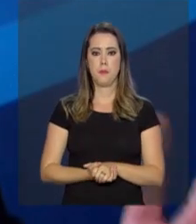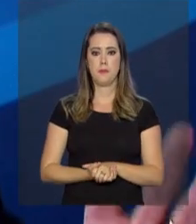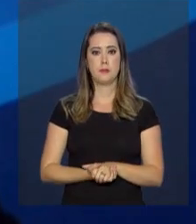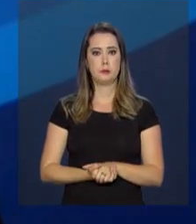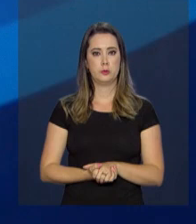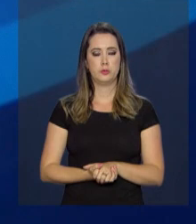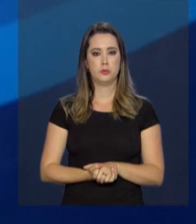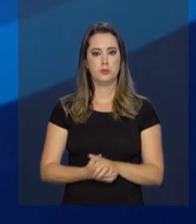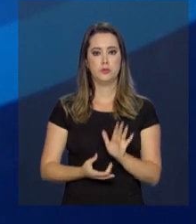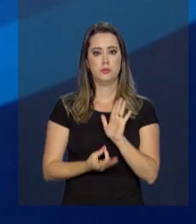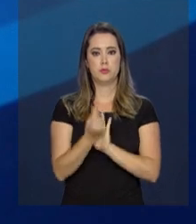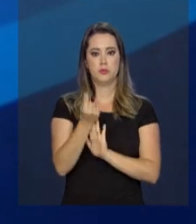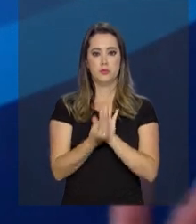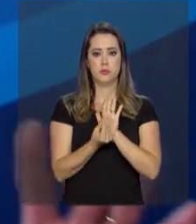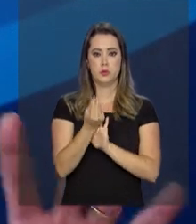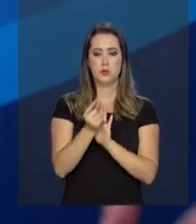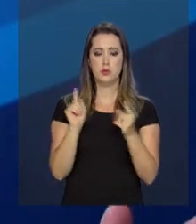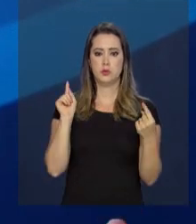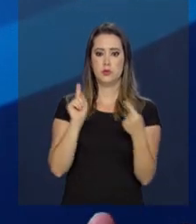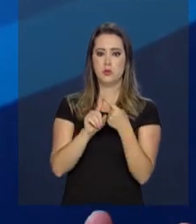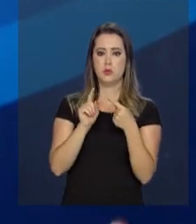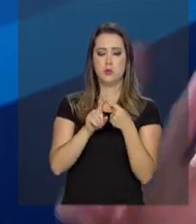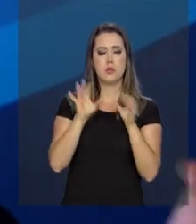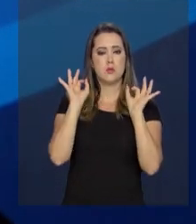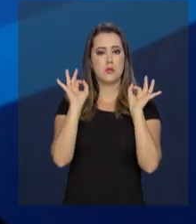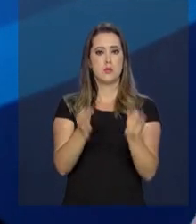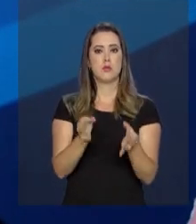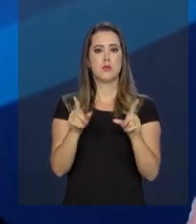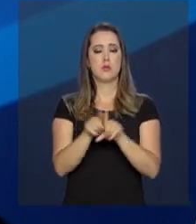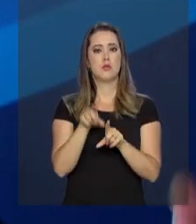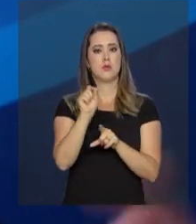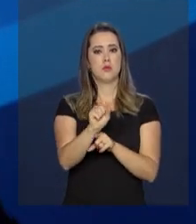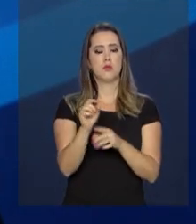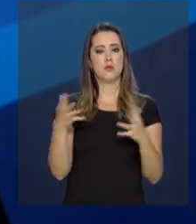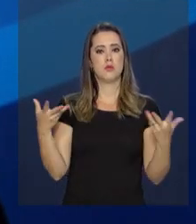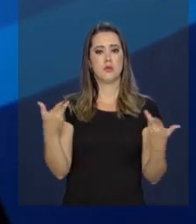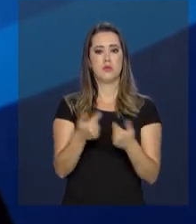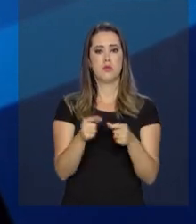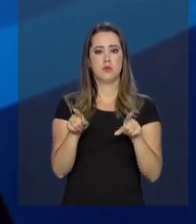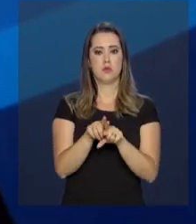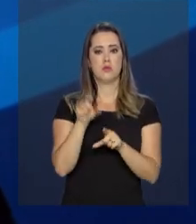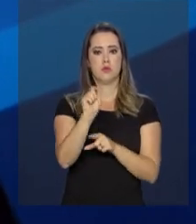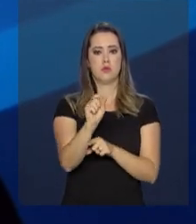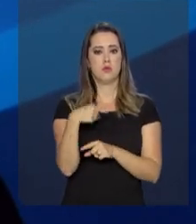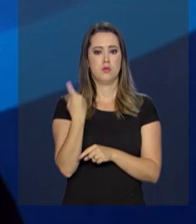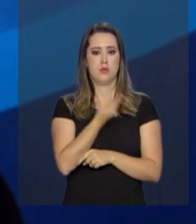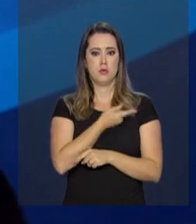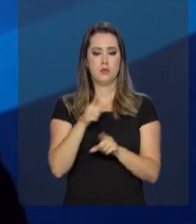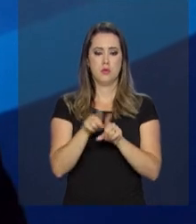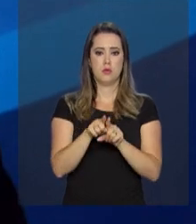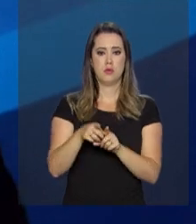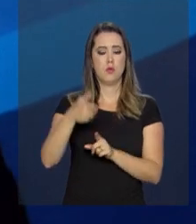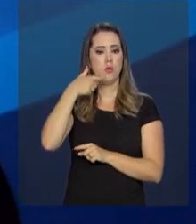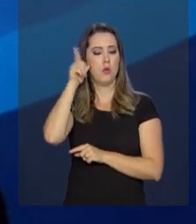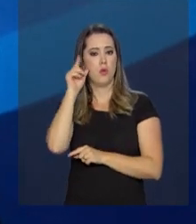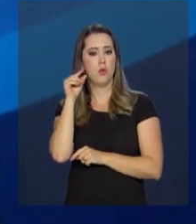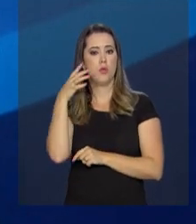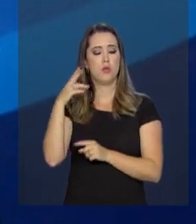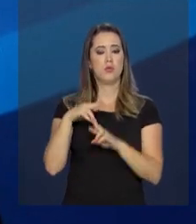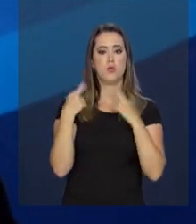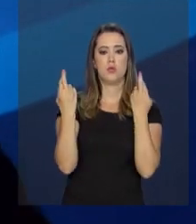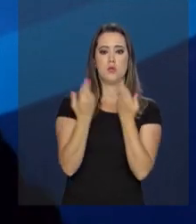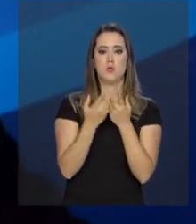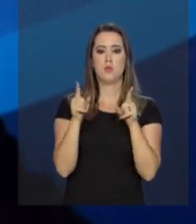orçamento destinado evidentemente se faltar nós não vamos deixar faltar ainda onde eu fiz uma longa reunião